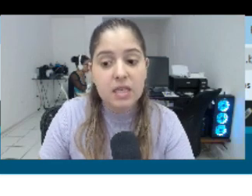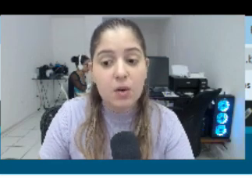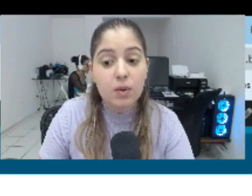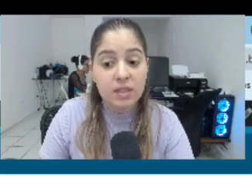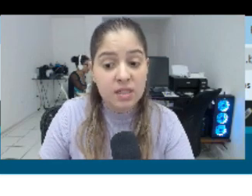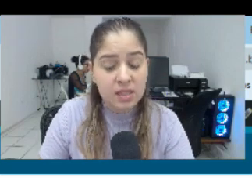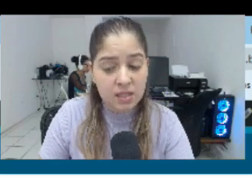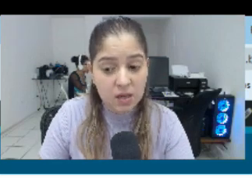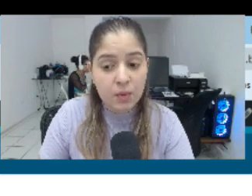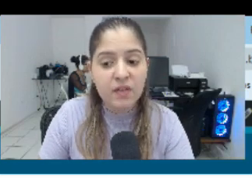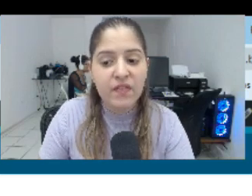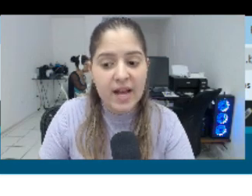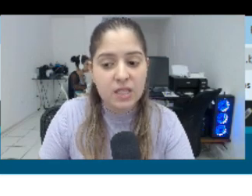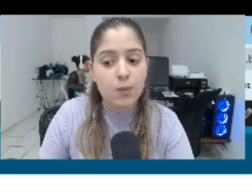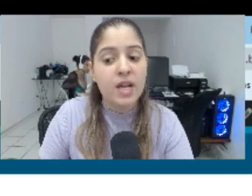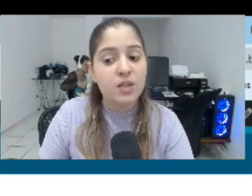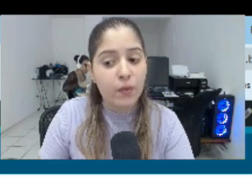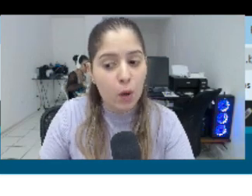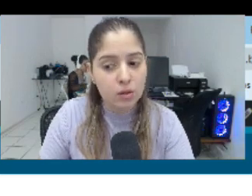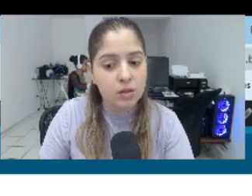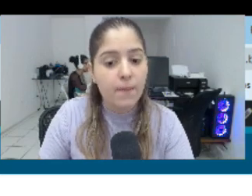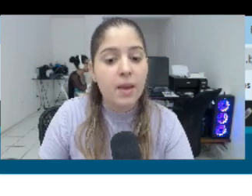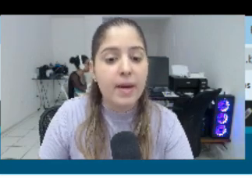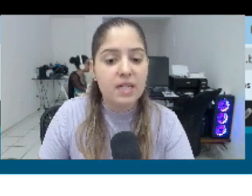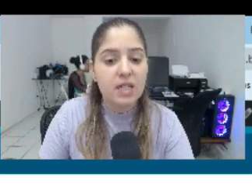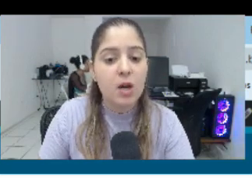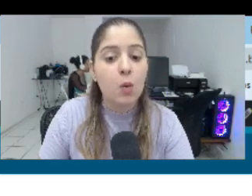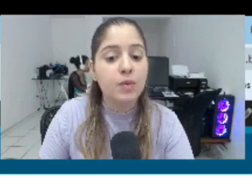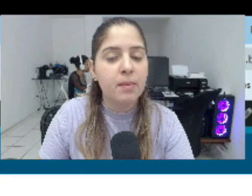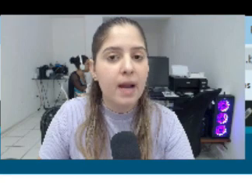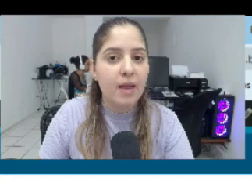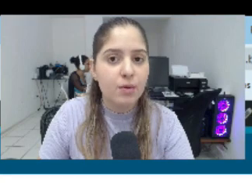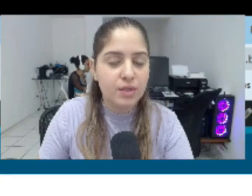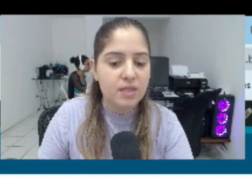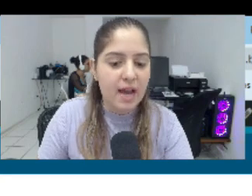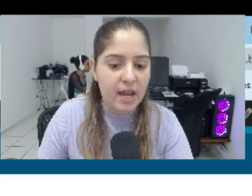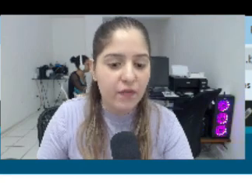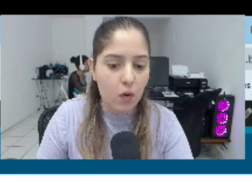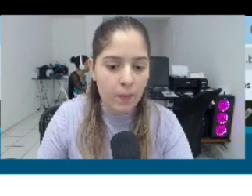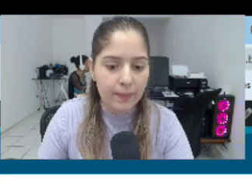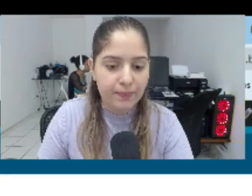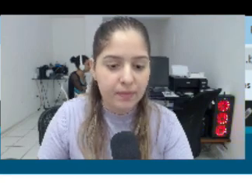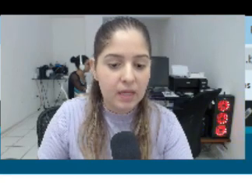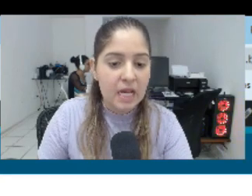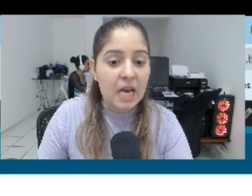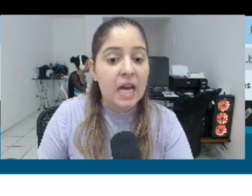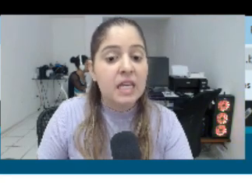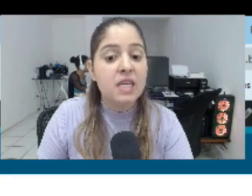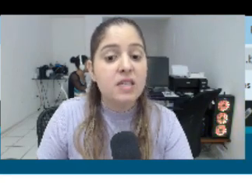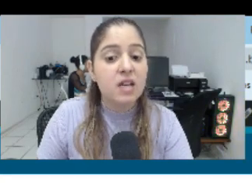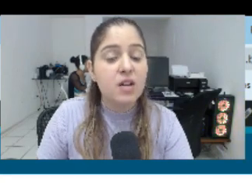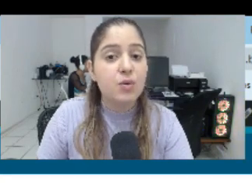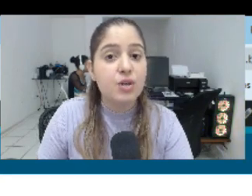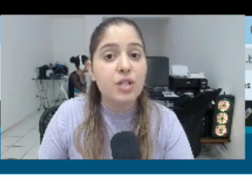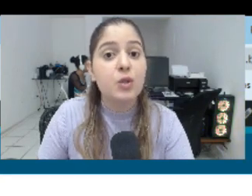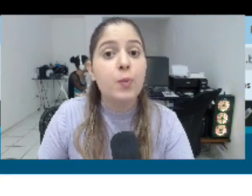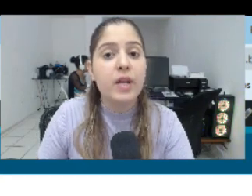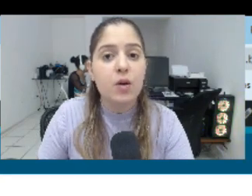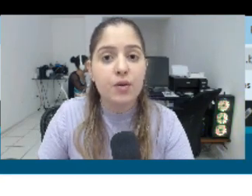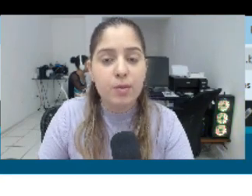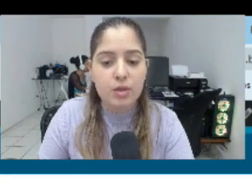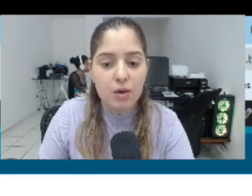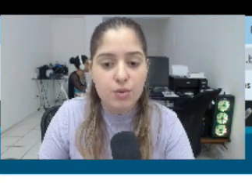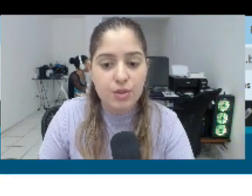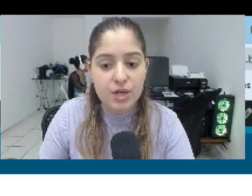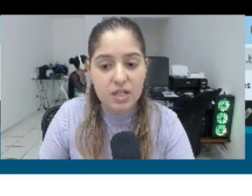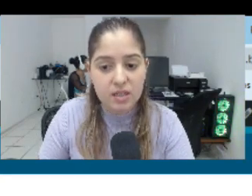se sintam e façam esforços para ser contemplados na reforma. 15 anos de